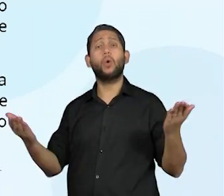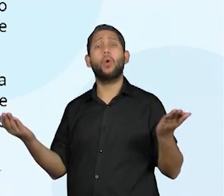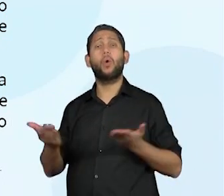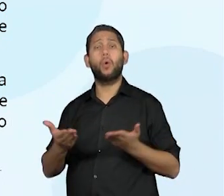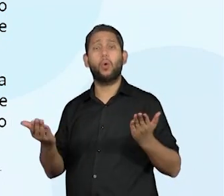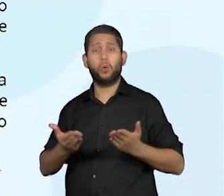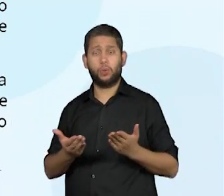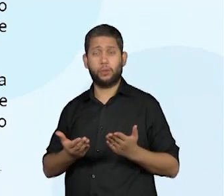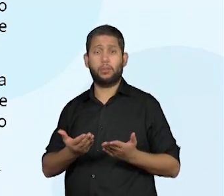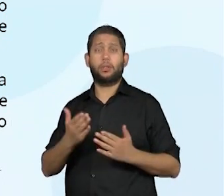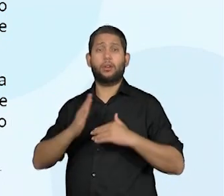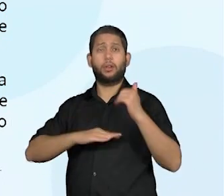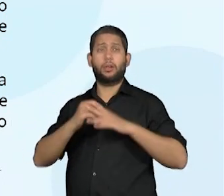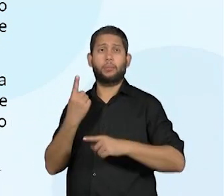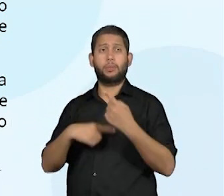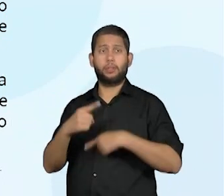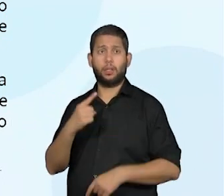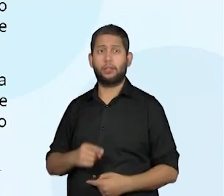trabalhar é